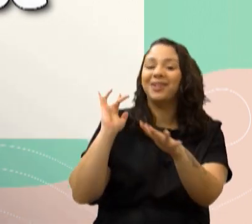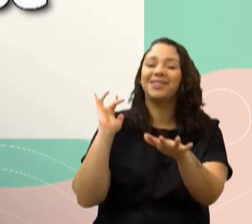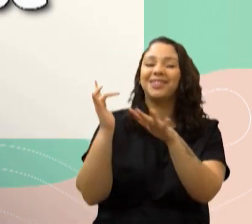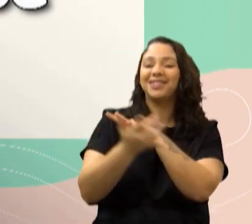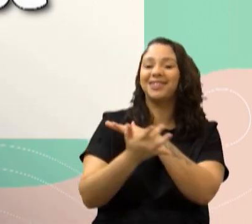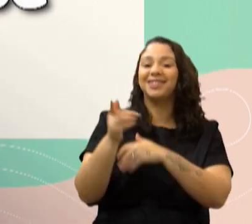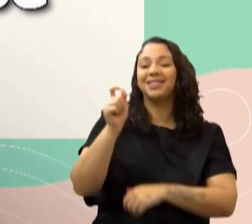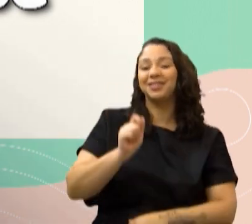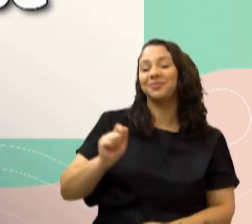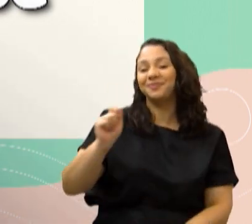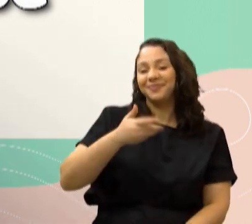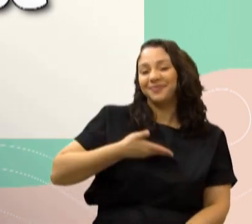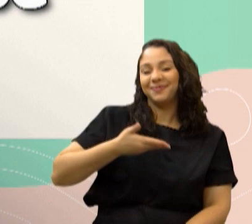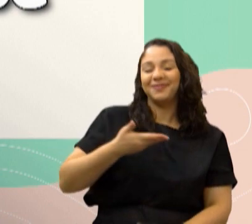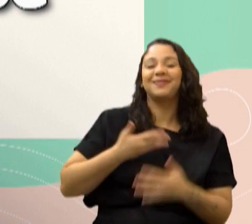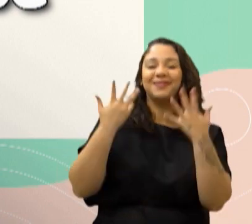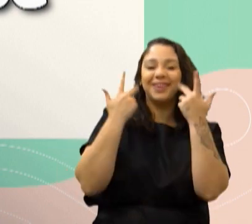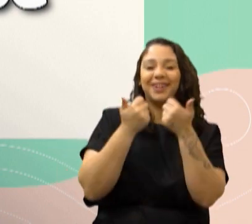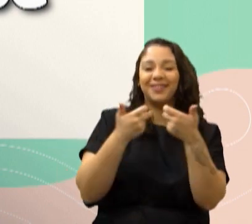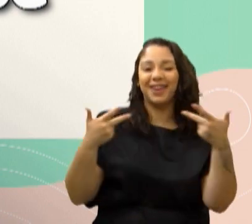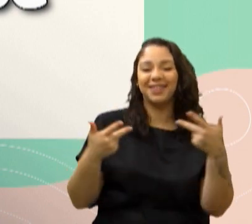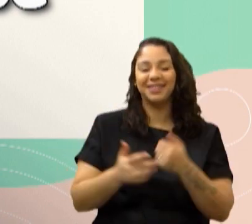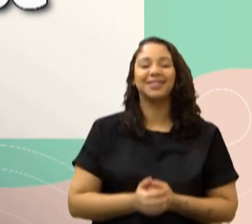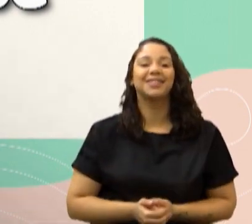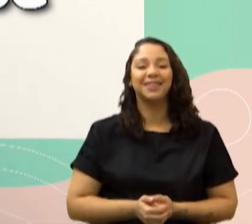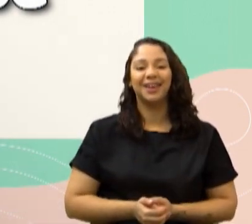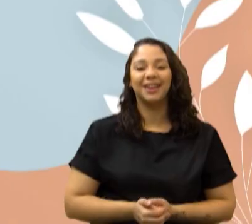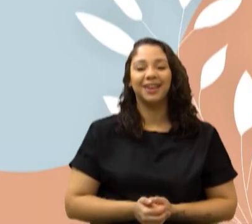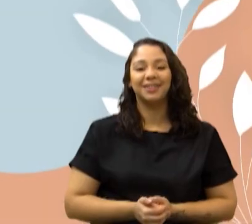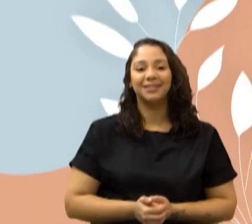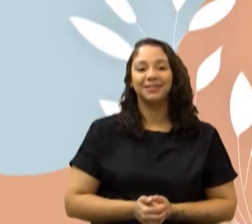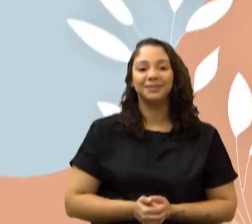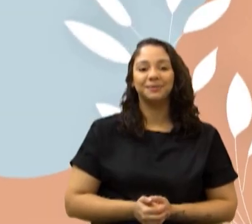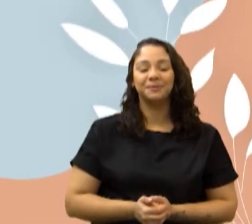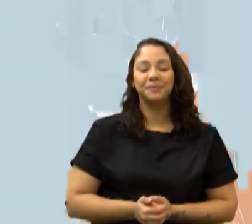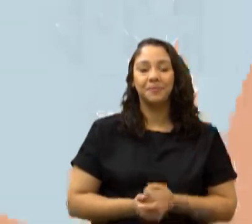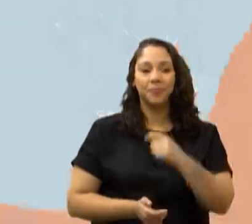com as redes sociais da Associação Amigos dos Animais.